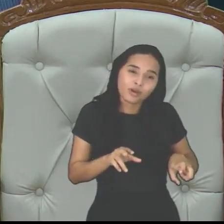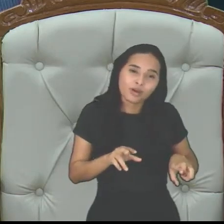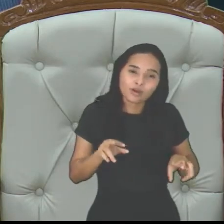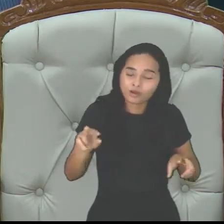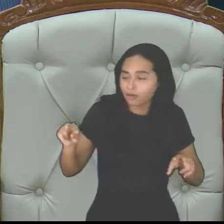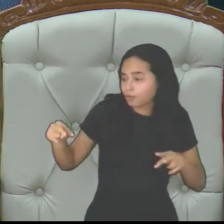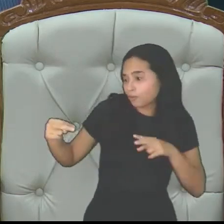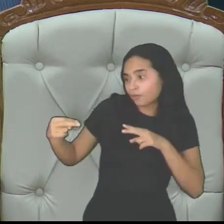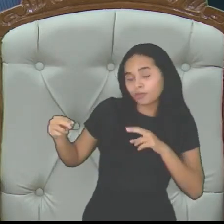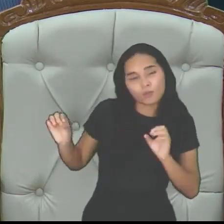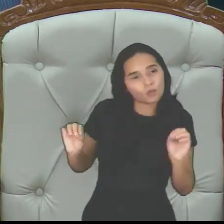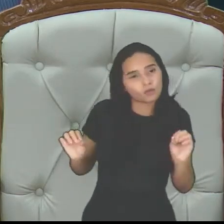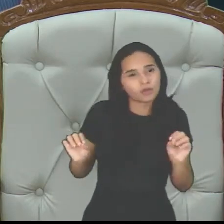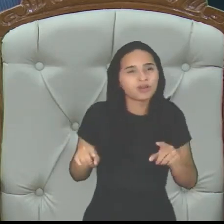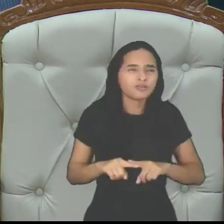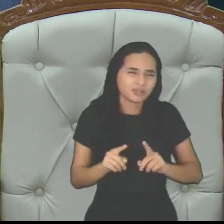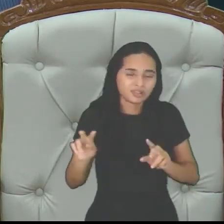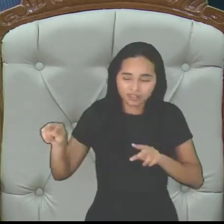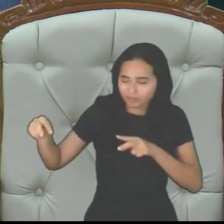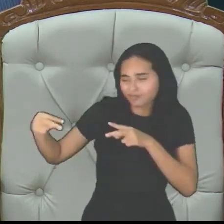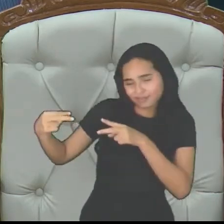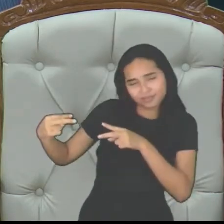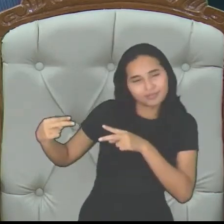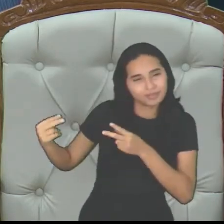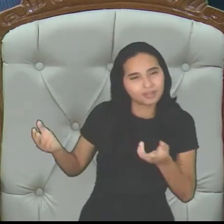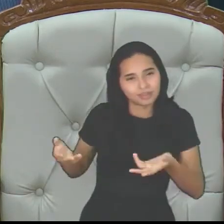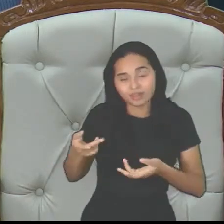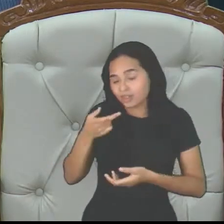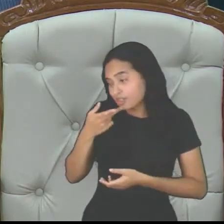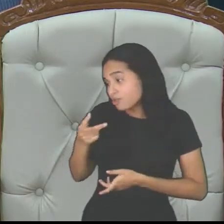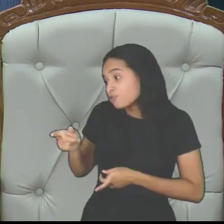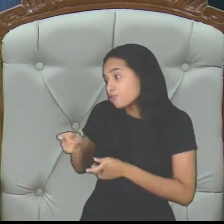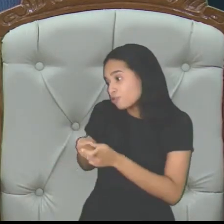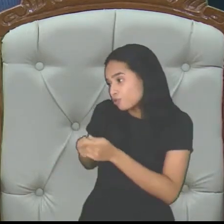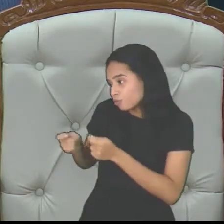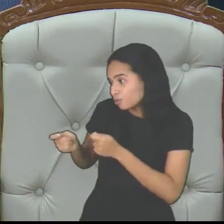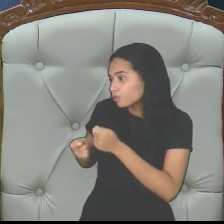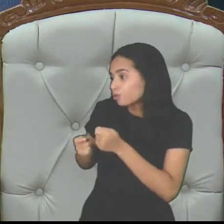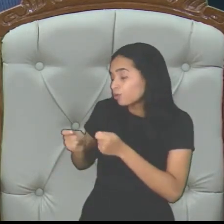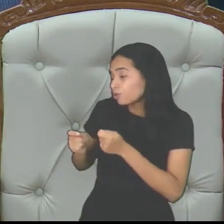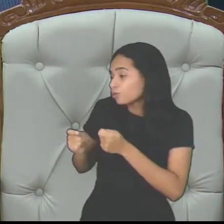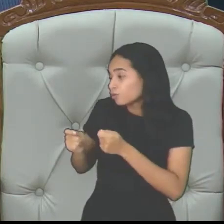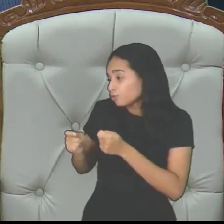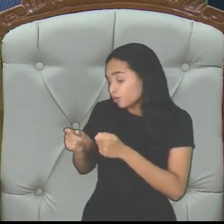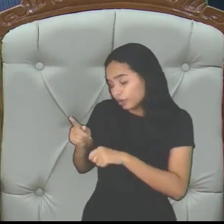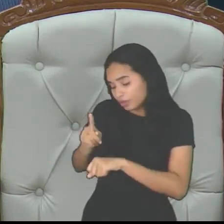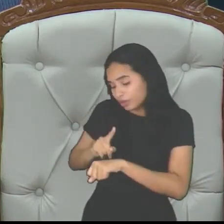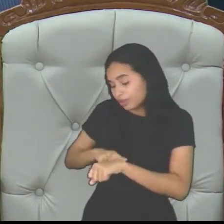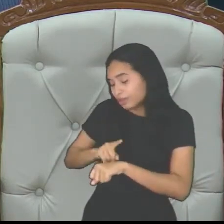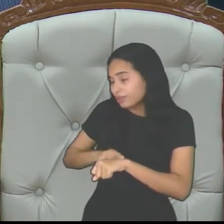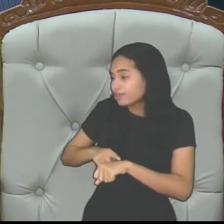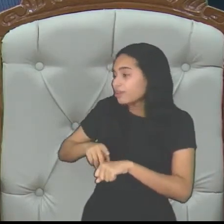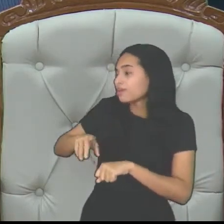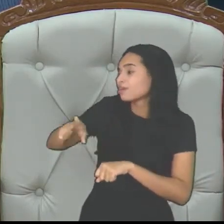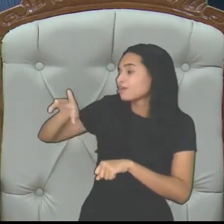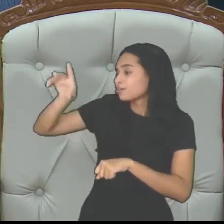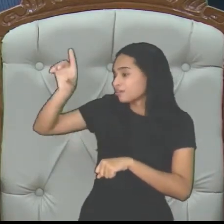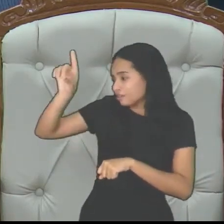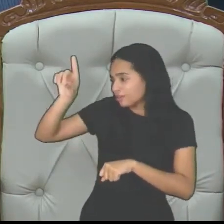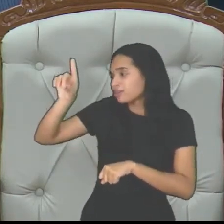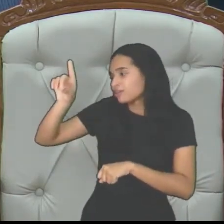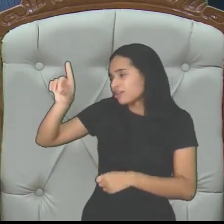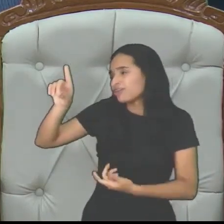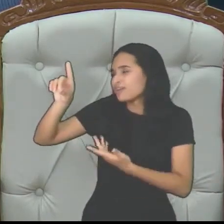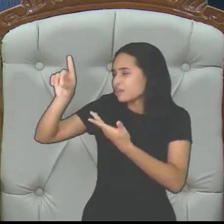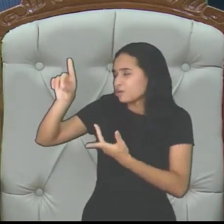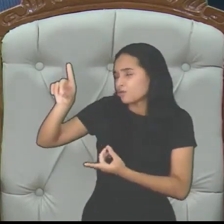olhamos direito para ele. Mas olhe para quem está do seu lado e diga: a gerência do tempo de Deus, só ele